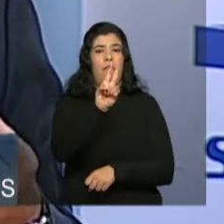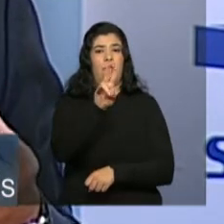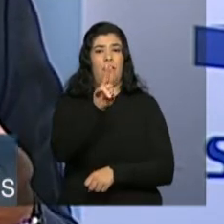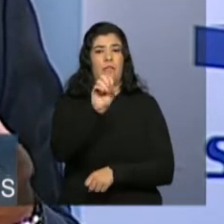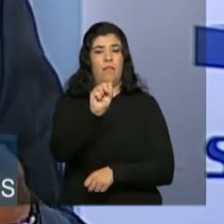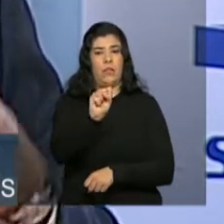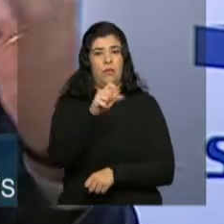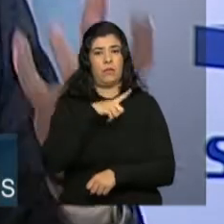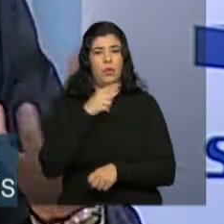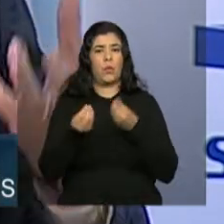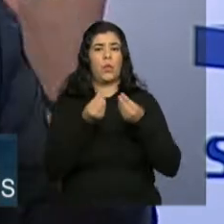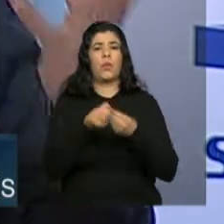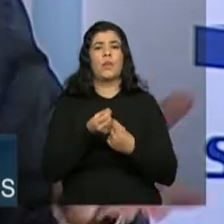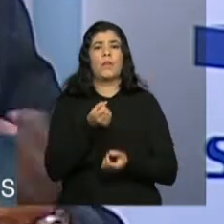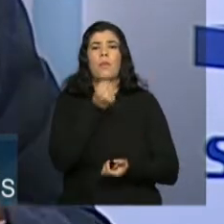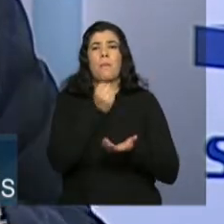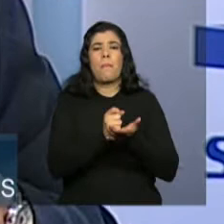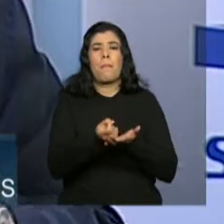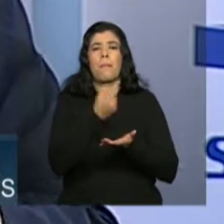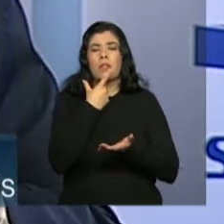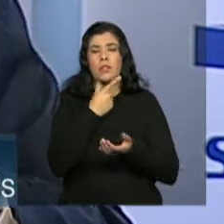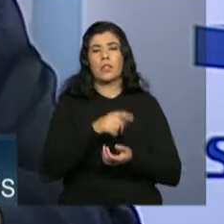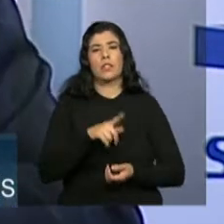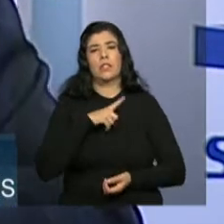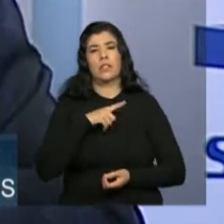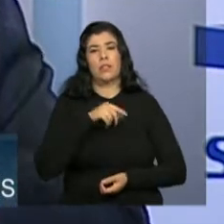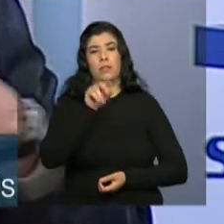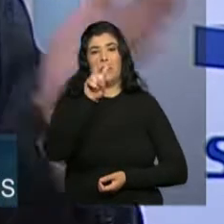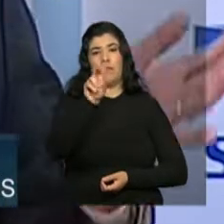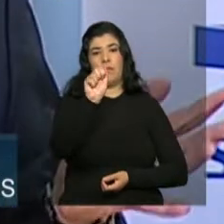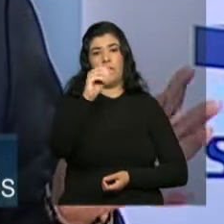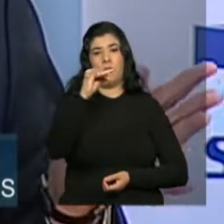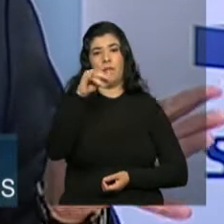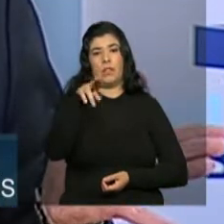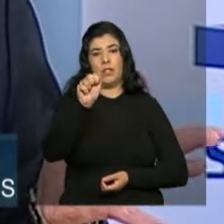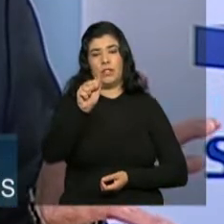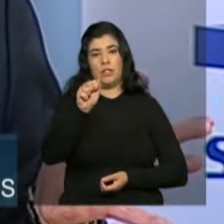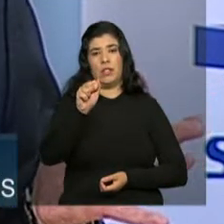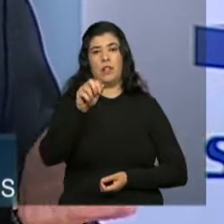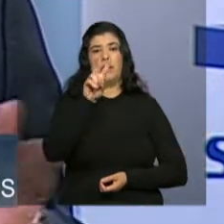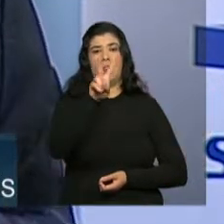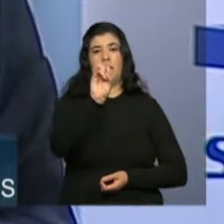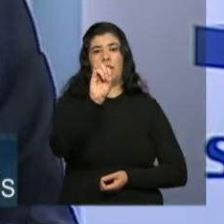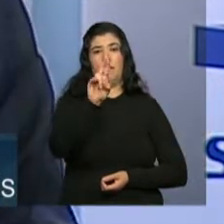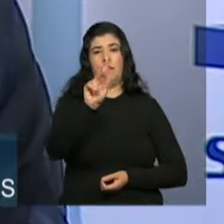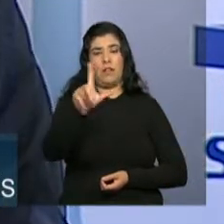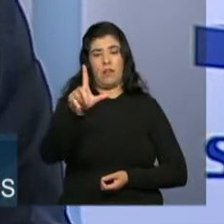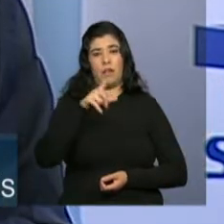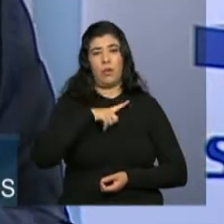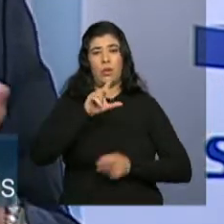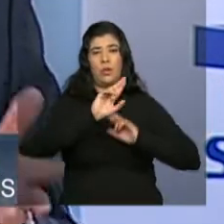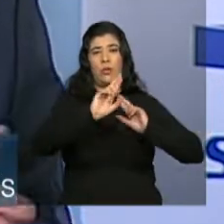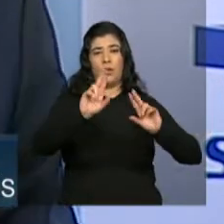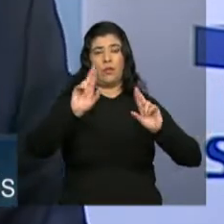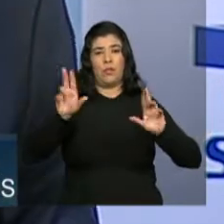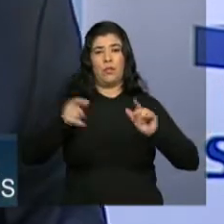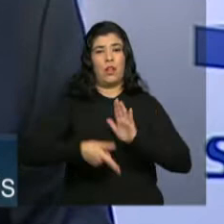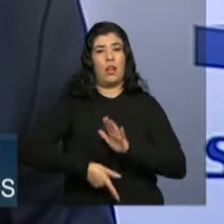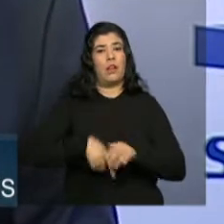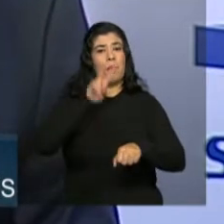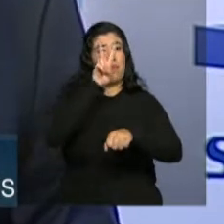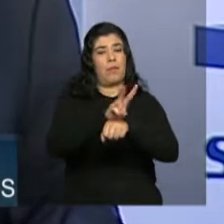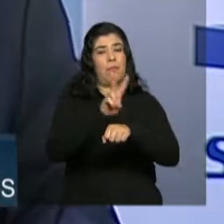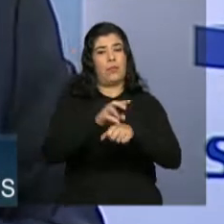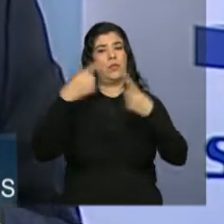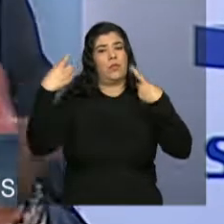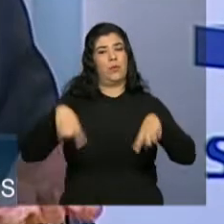vacina que é patenteada tem uma só tem vacina que tem já hoje em vários produtores no mercado antivirais na